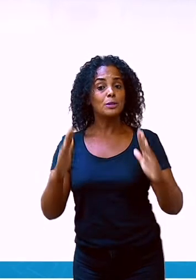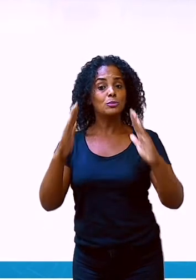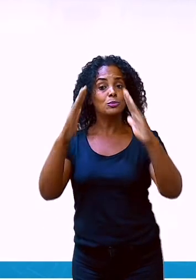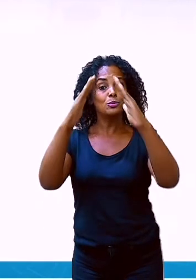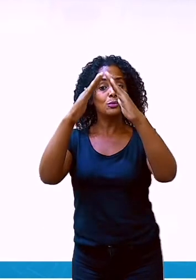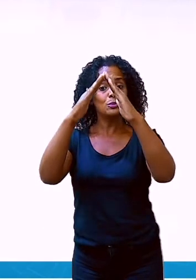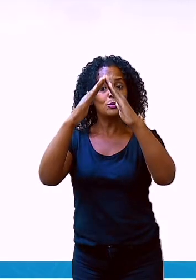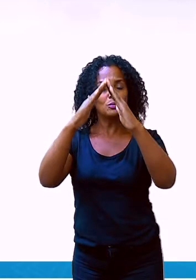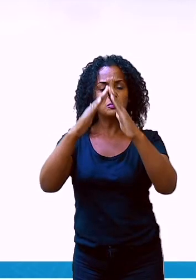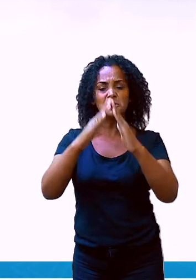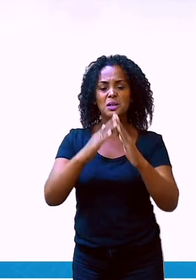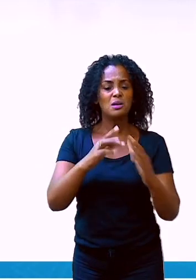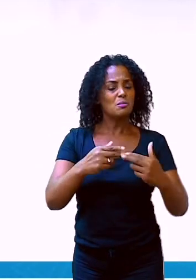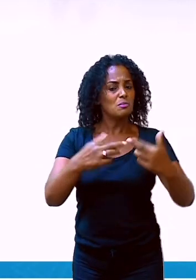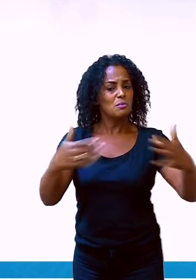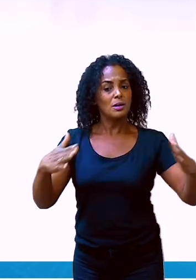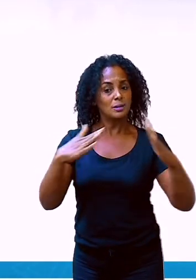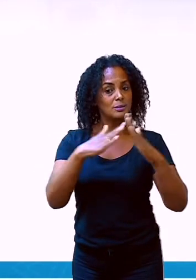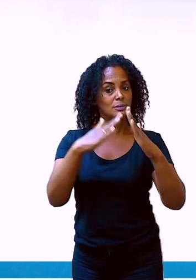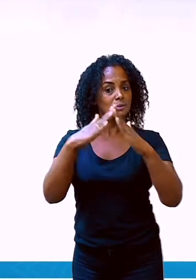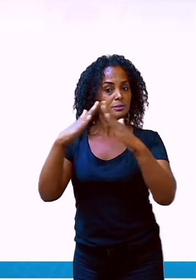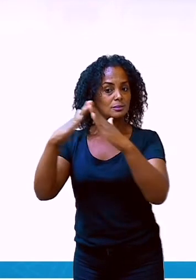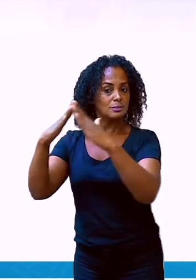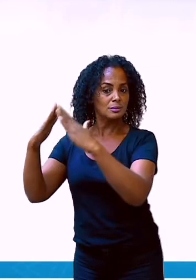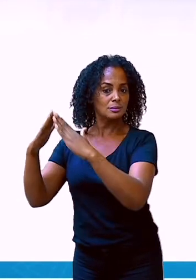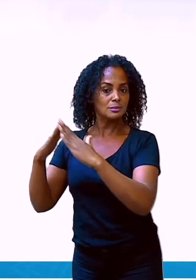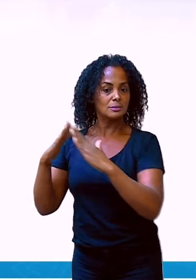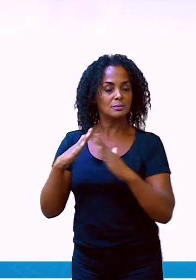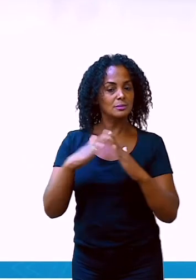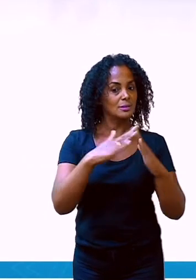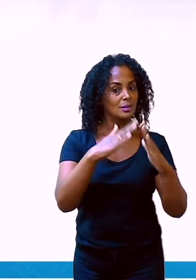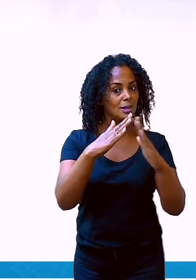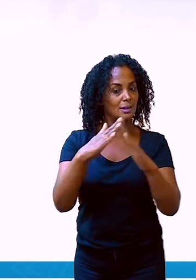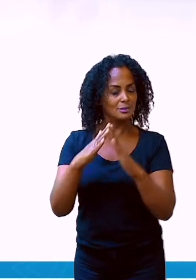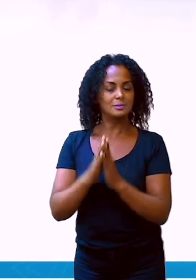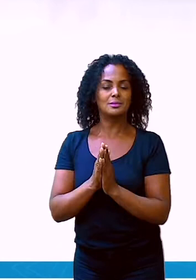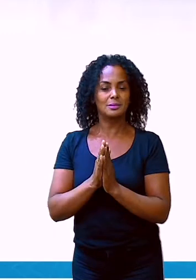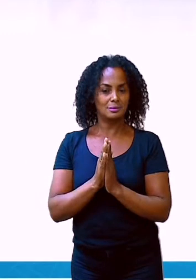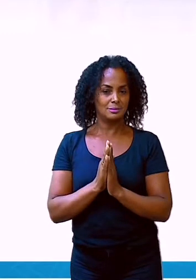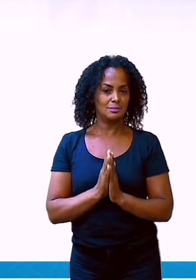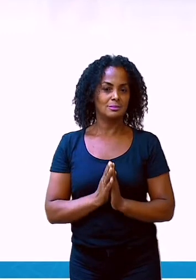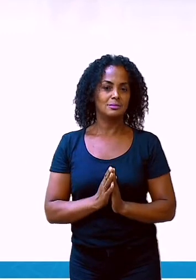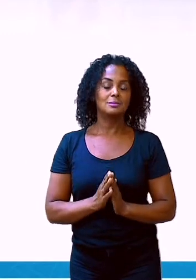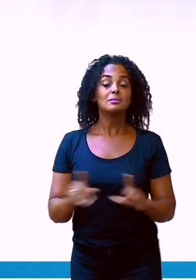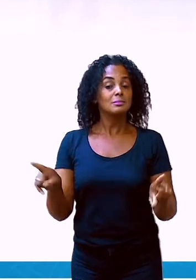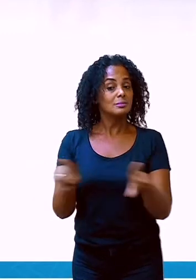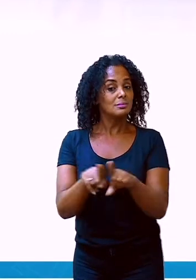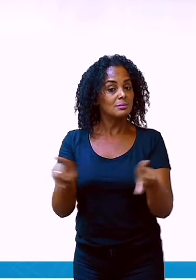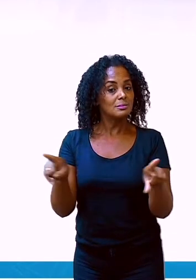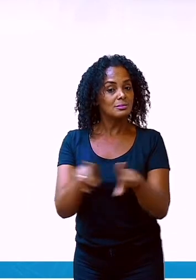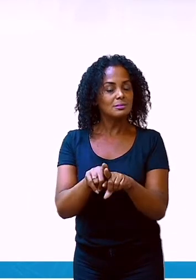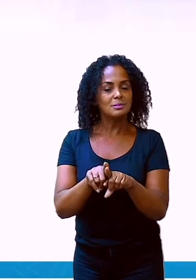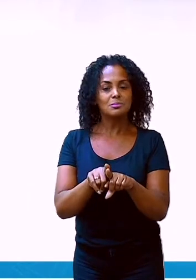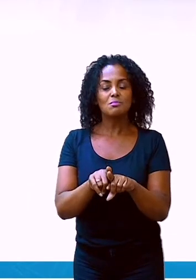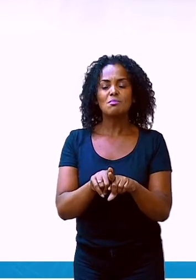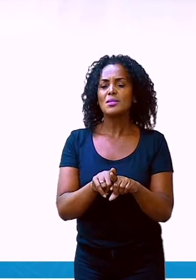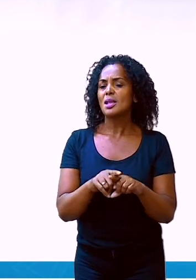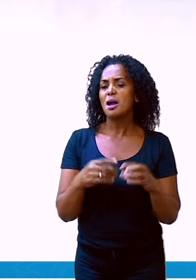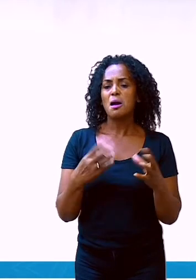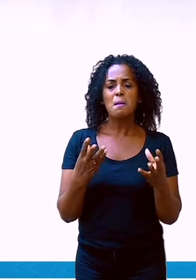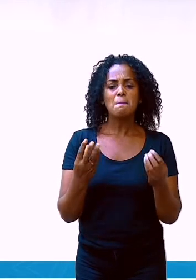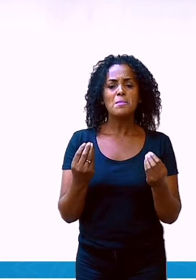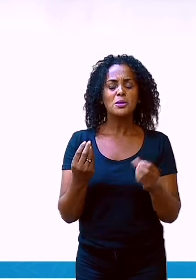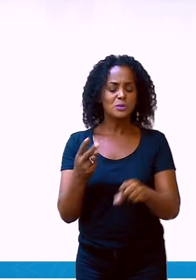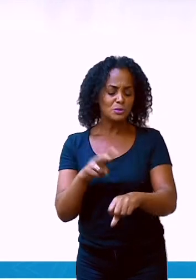Várias moradias. Lembra das nossas moradias fixas da nossa aula de história? E também, né, muito verde,